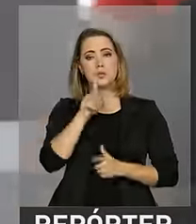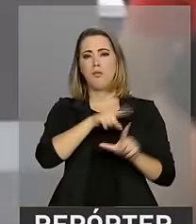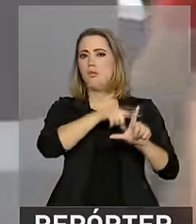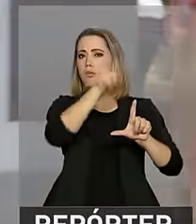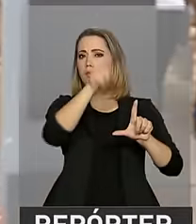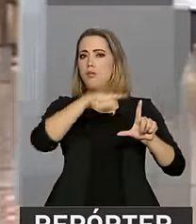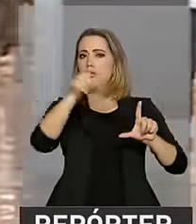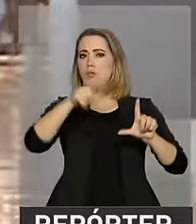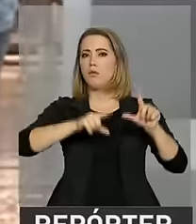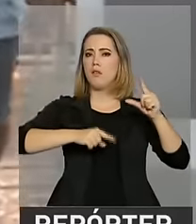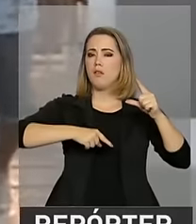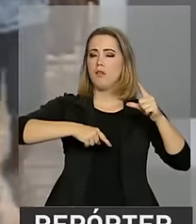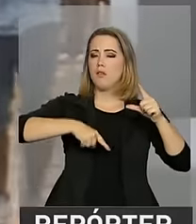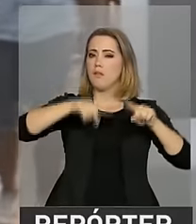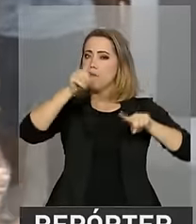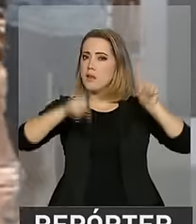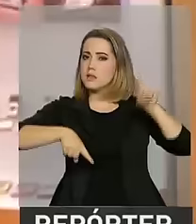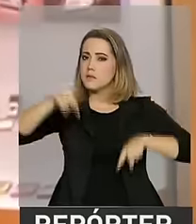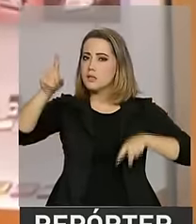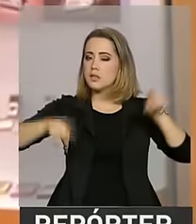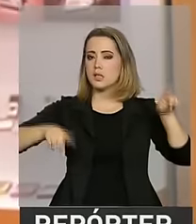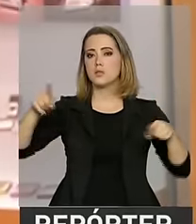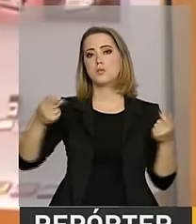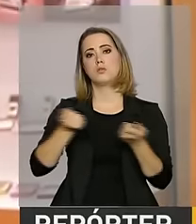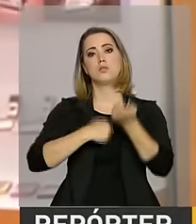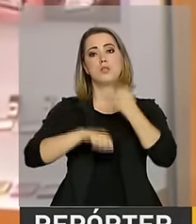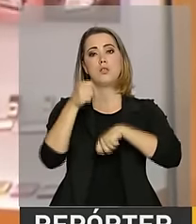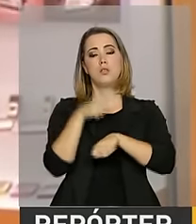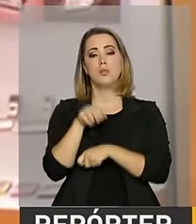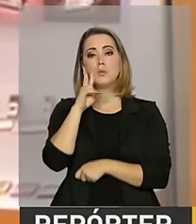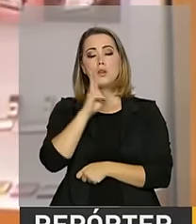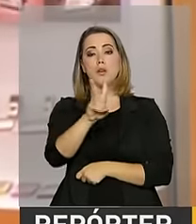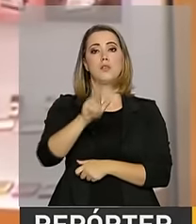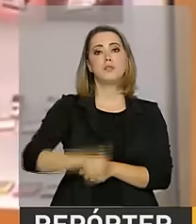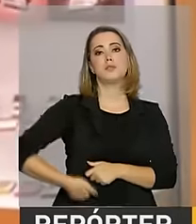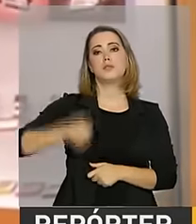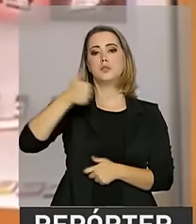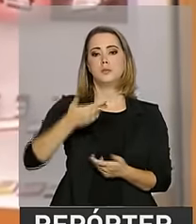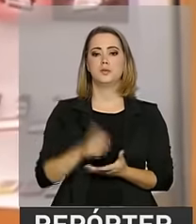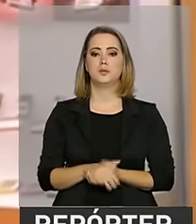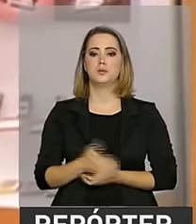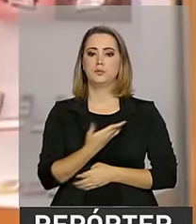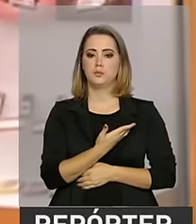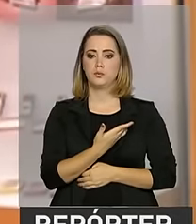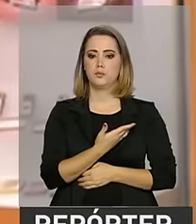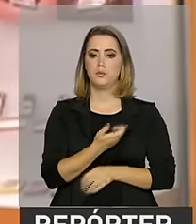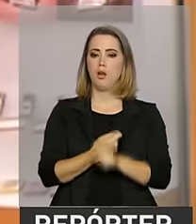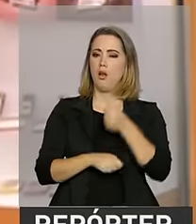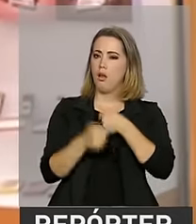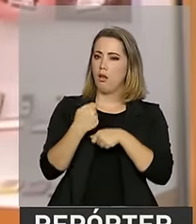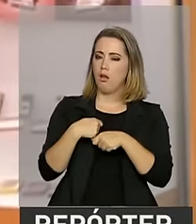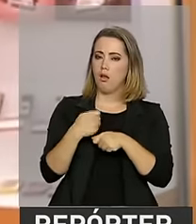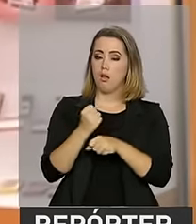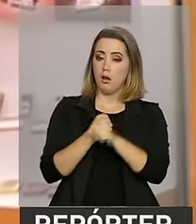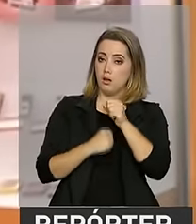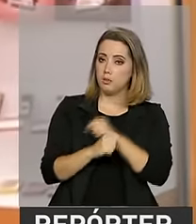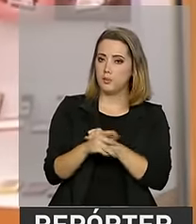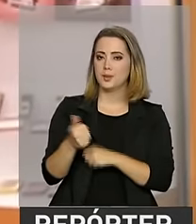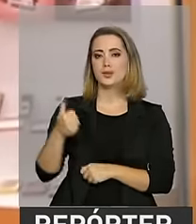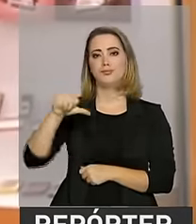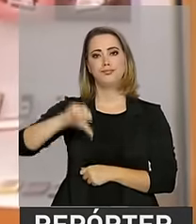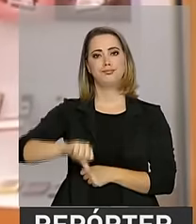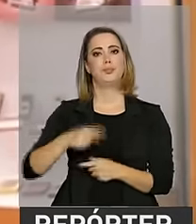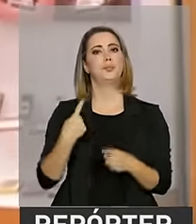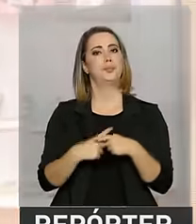economia já percebe essa melhora no horizonte acho que agora vai ficar um pouco melhor ano passado foi muito difícil devido ao desemprego mas esse ano com